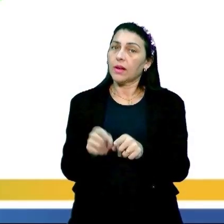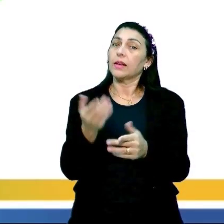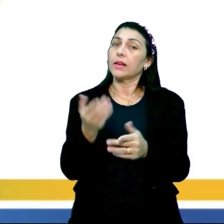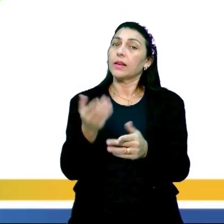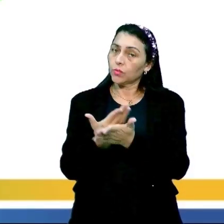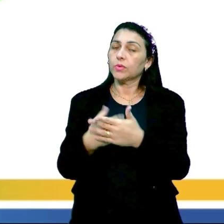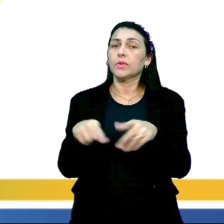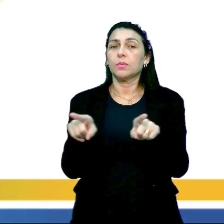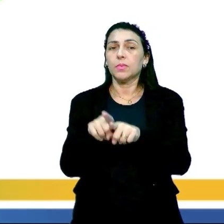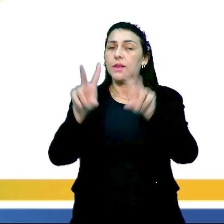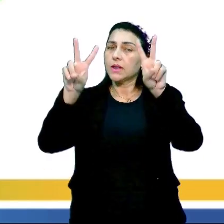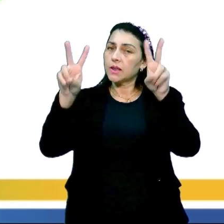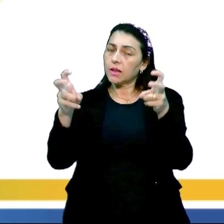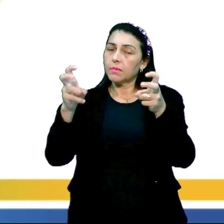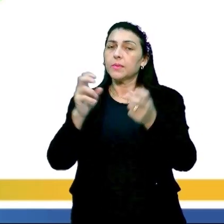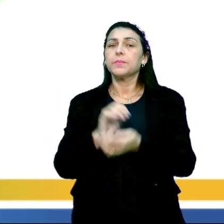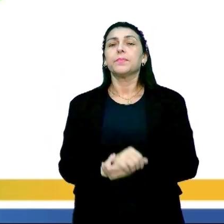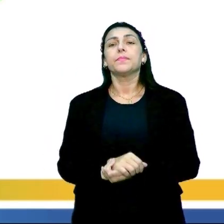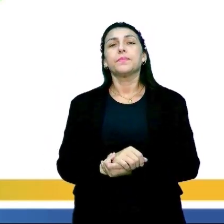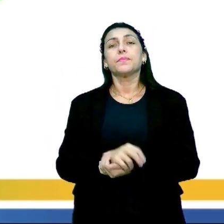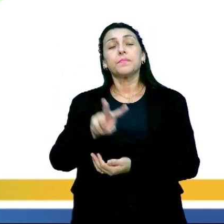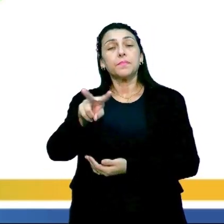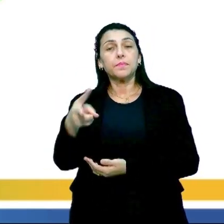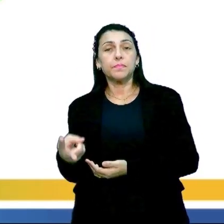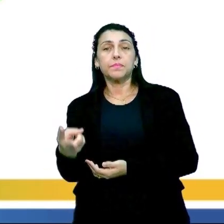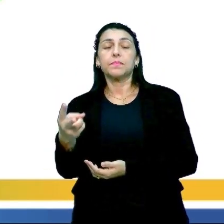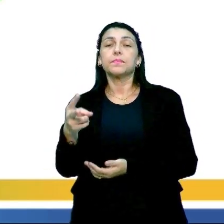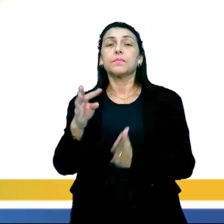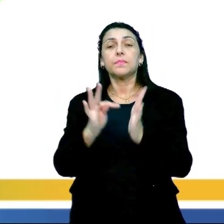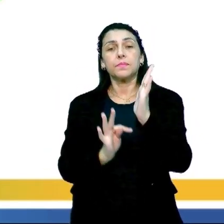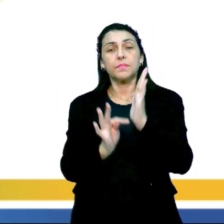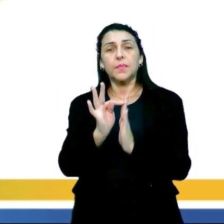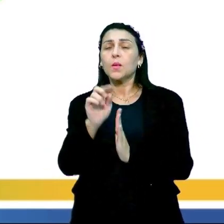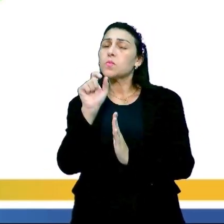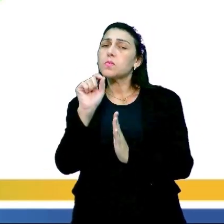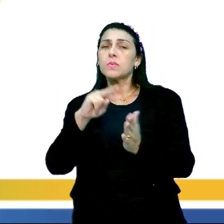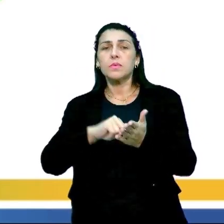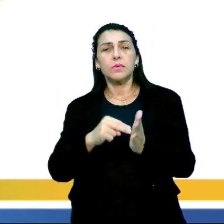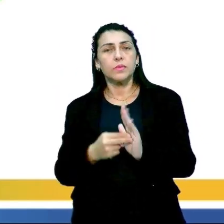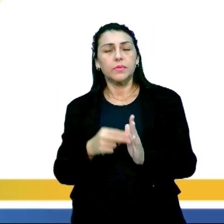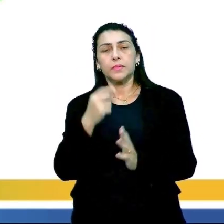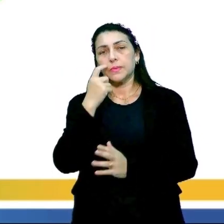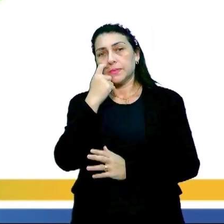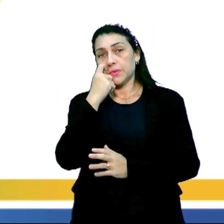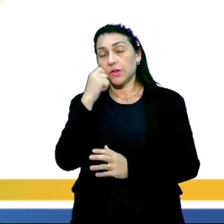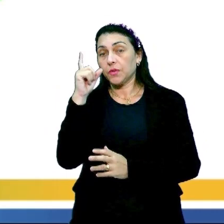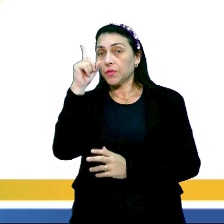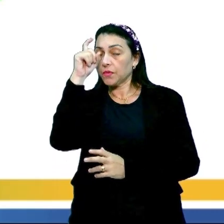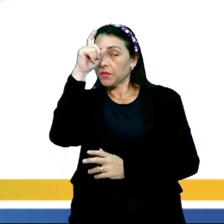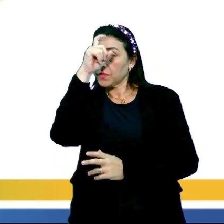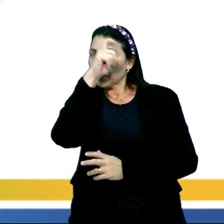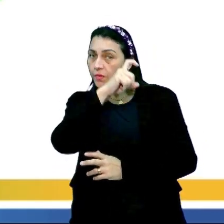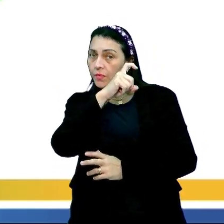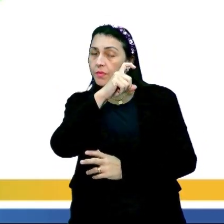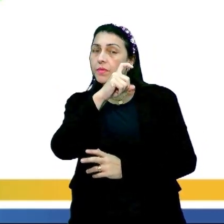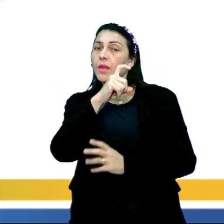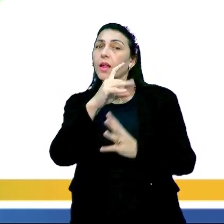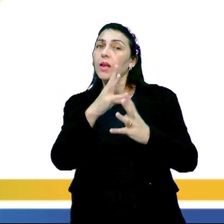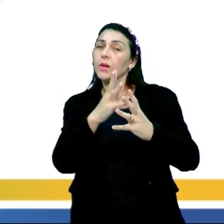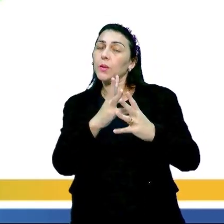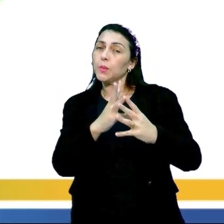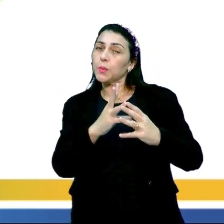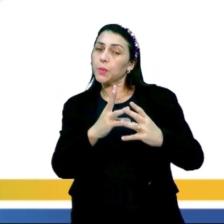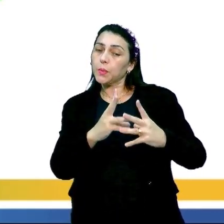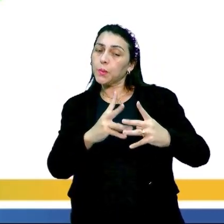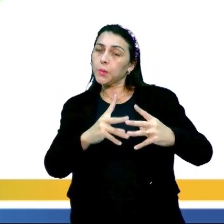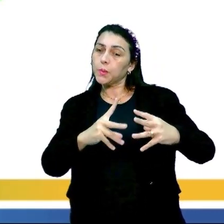Considerem também. Então, inversão térmica, o que é? É a dificuldade de dispersão